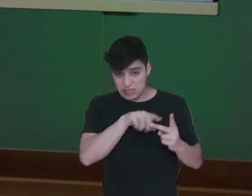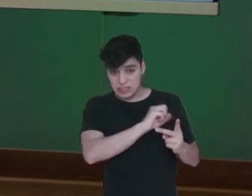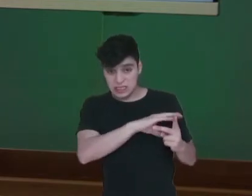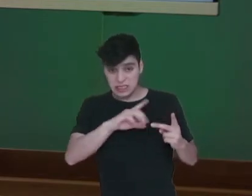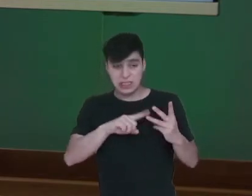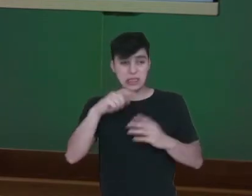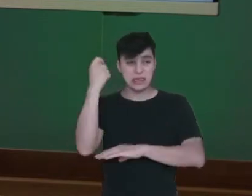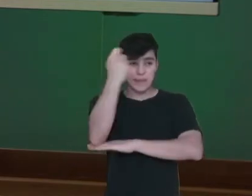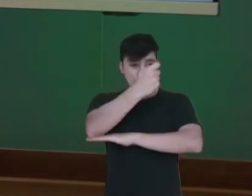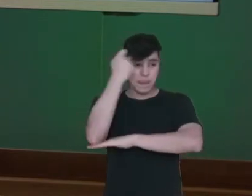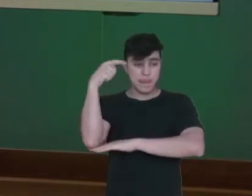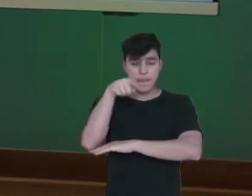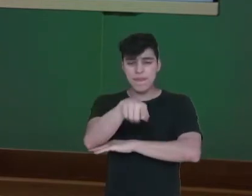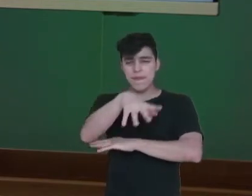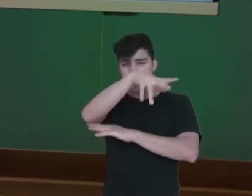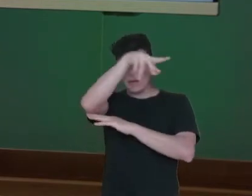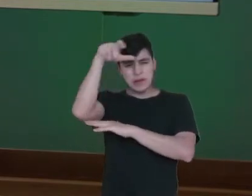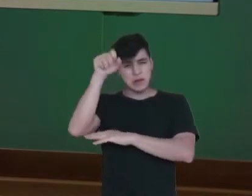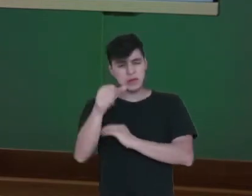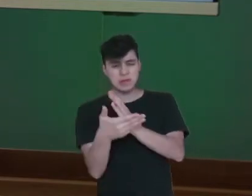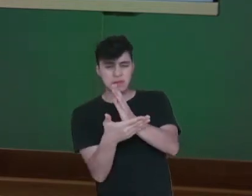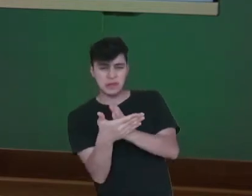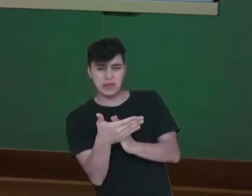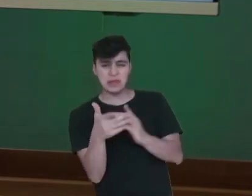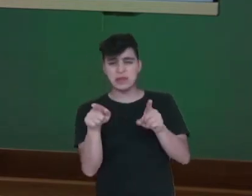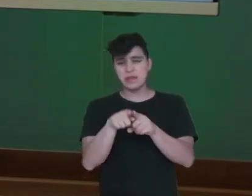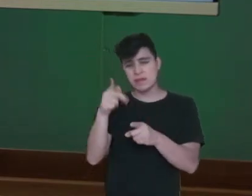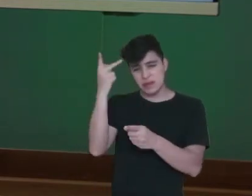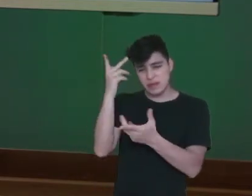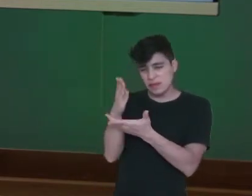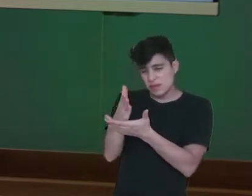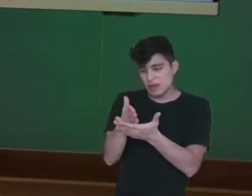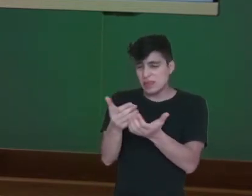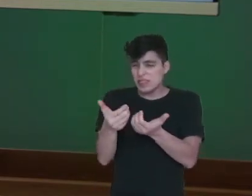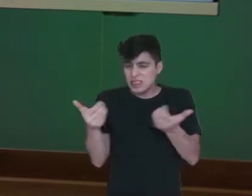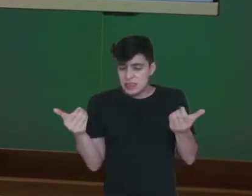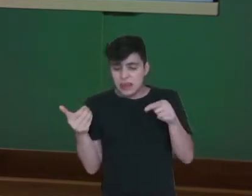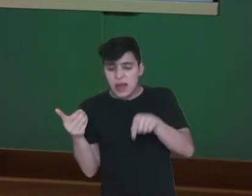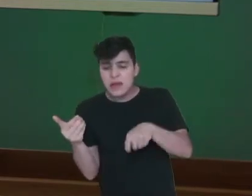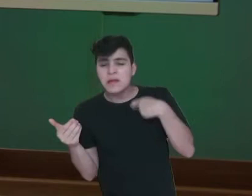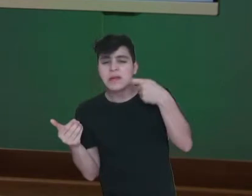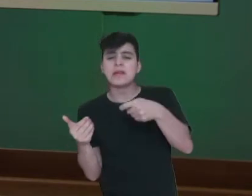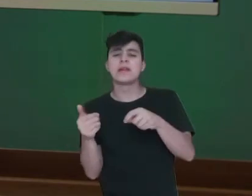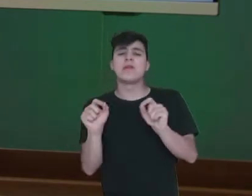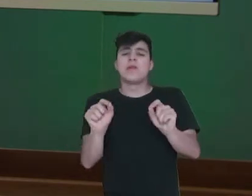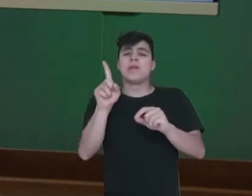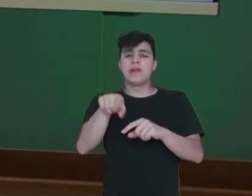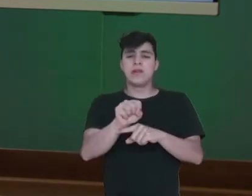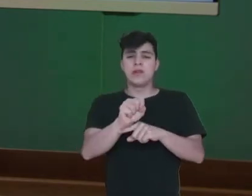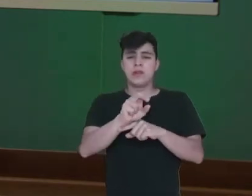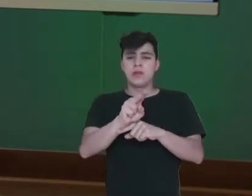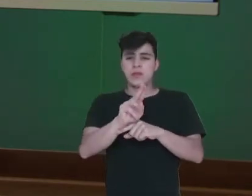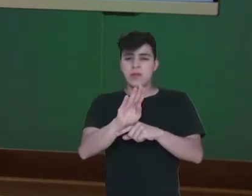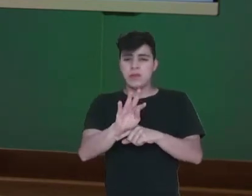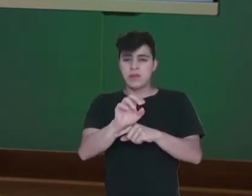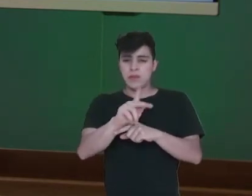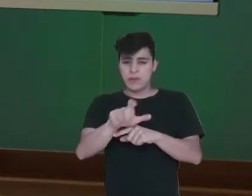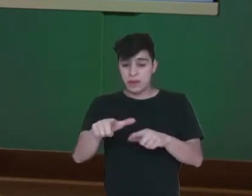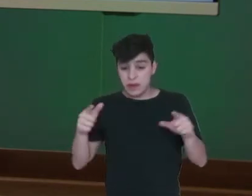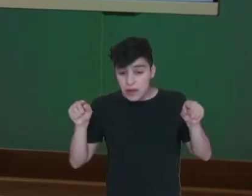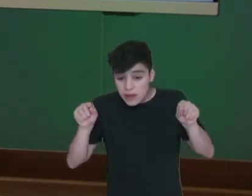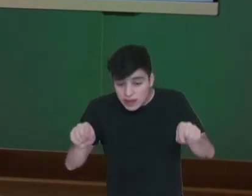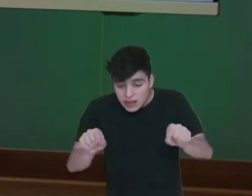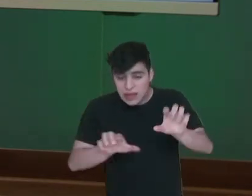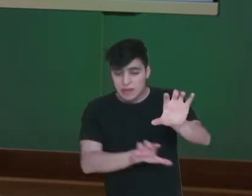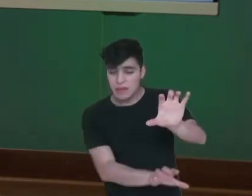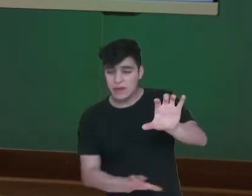Sul, parte do Mato Grosso do Sul e parte de São Paulo, nós vamos ter o clima subtropical. Então essa é a